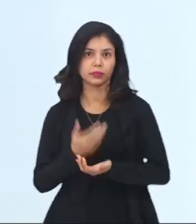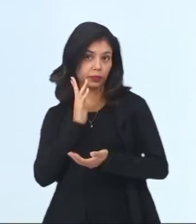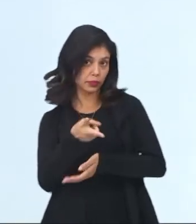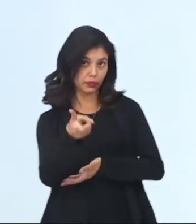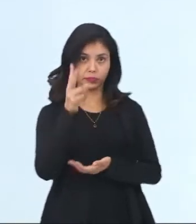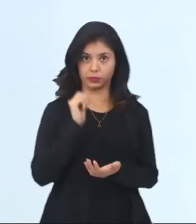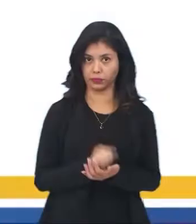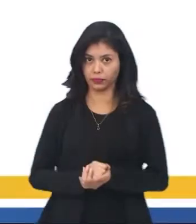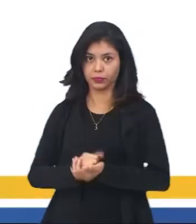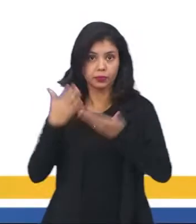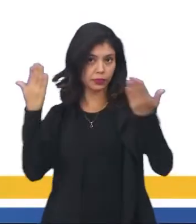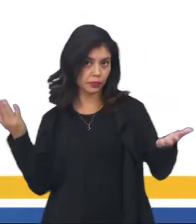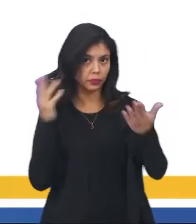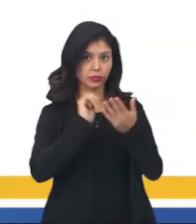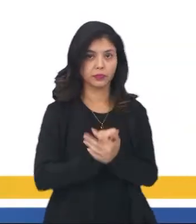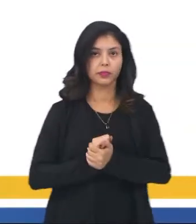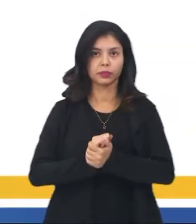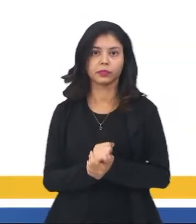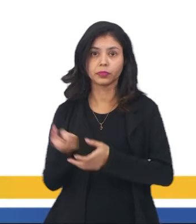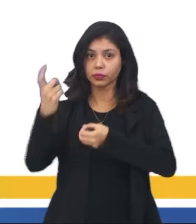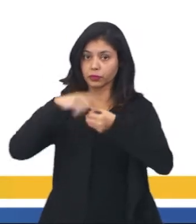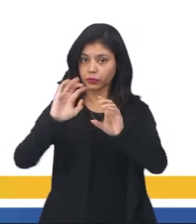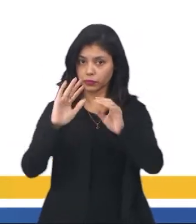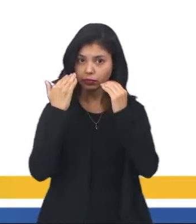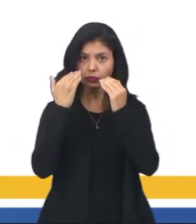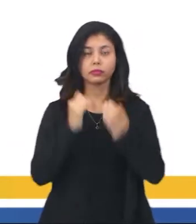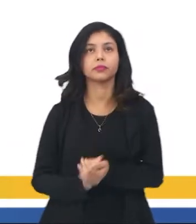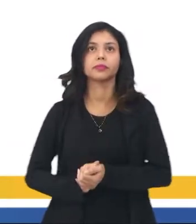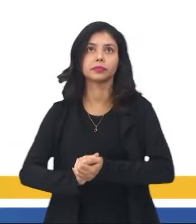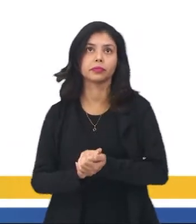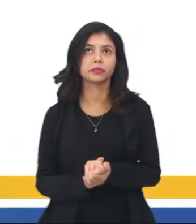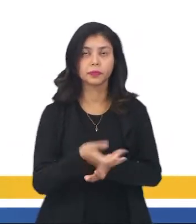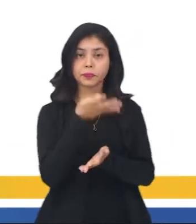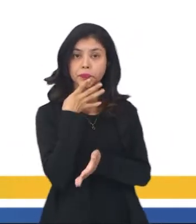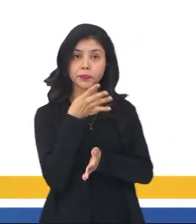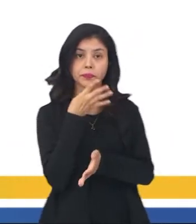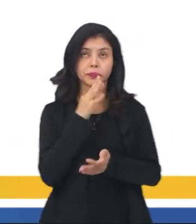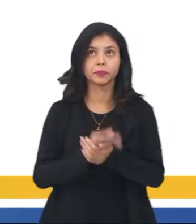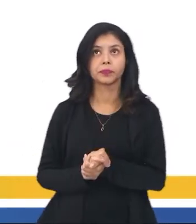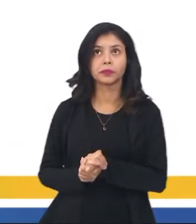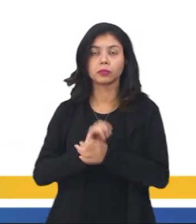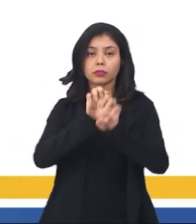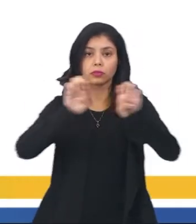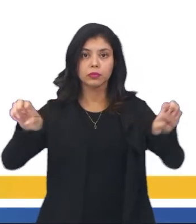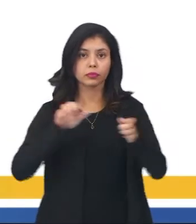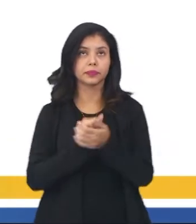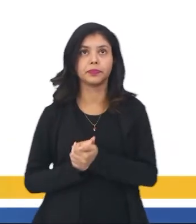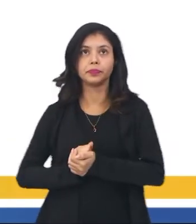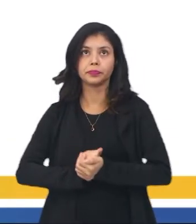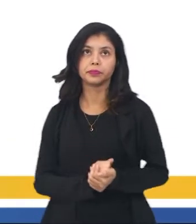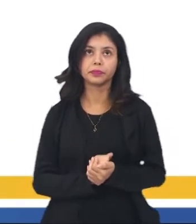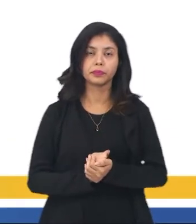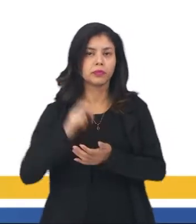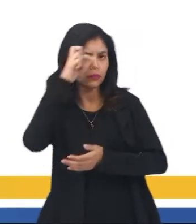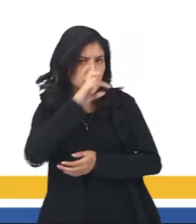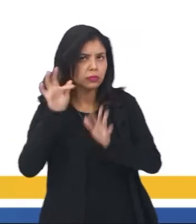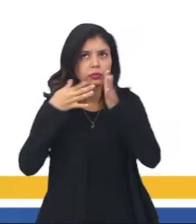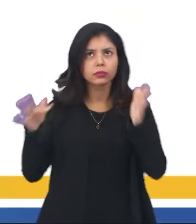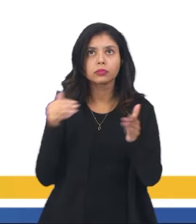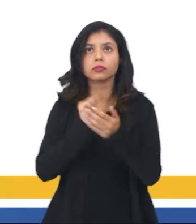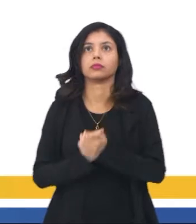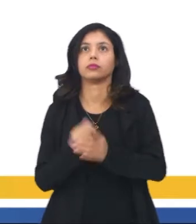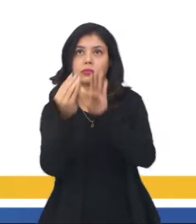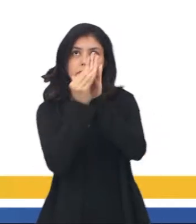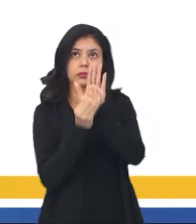prosseguir? Então, voltando aqui, né, vamos reconhecer os coeficientes da equação, né? Analisando a